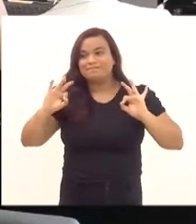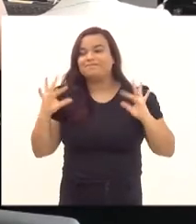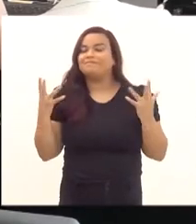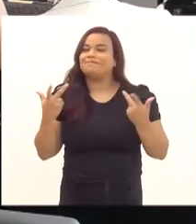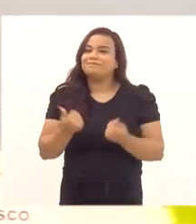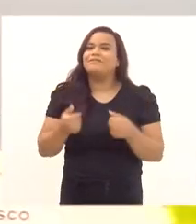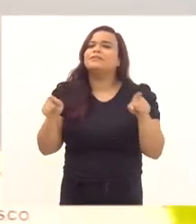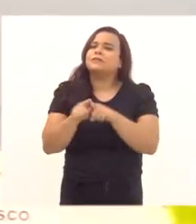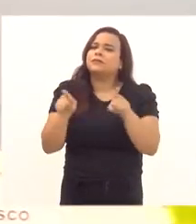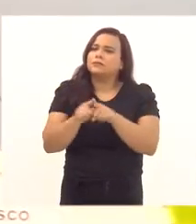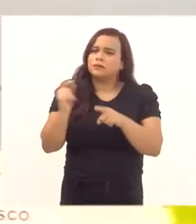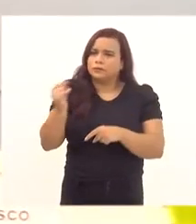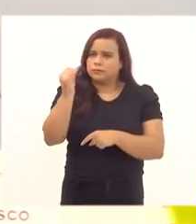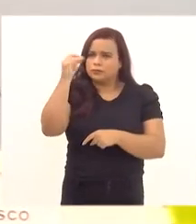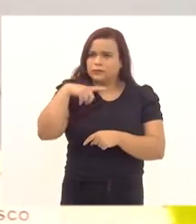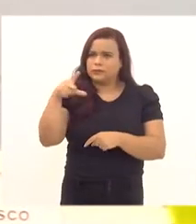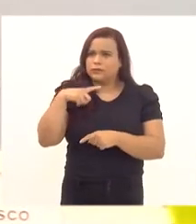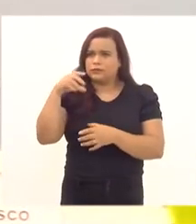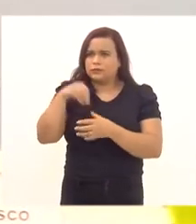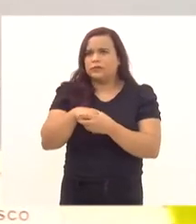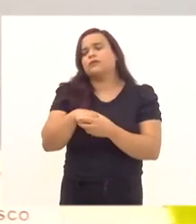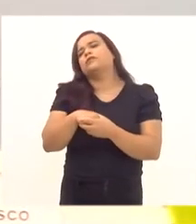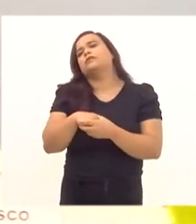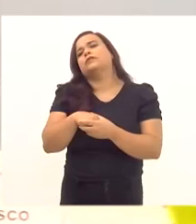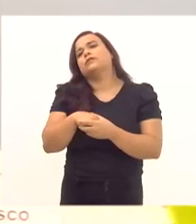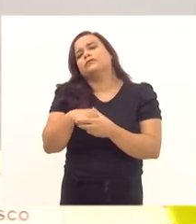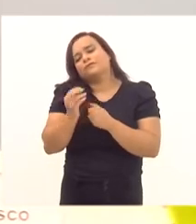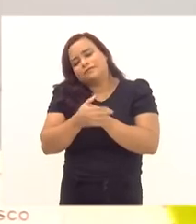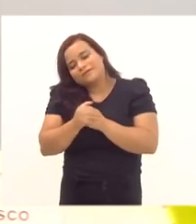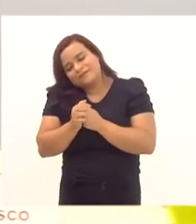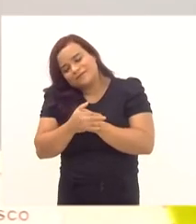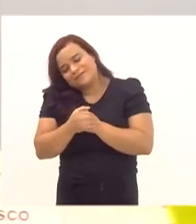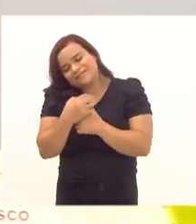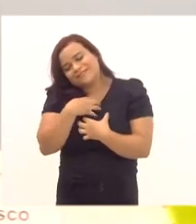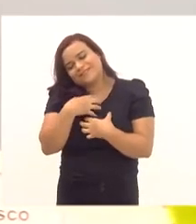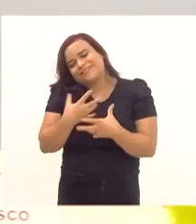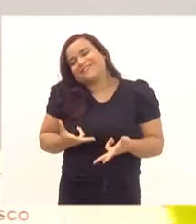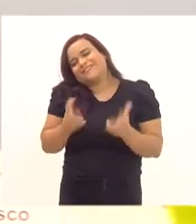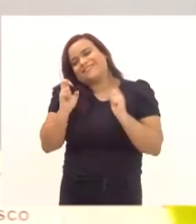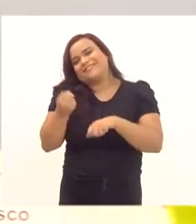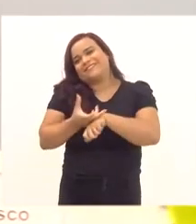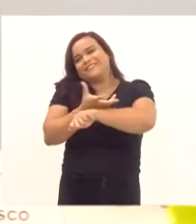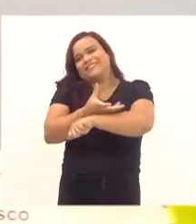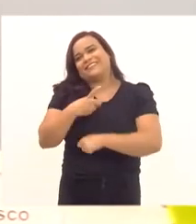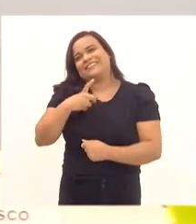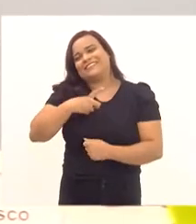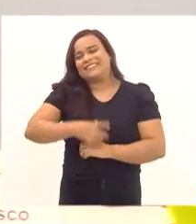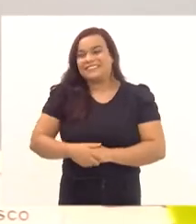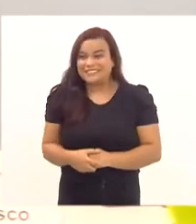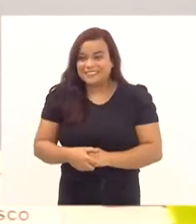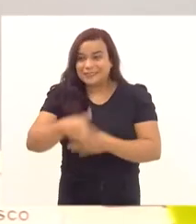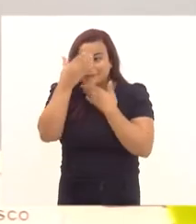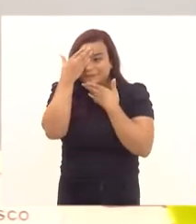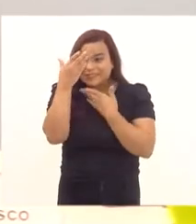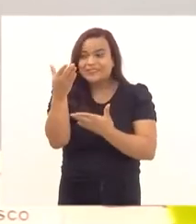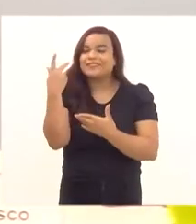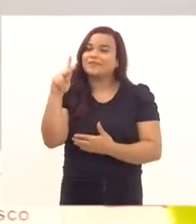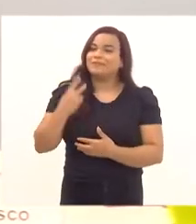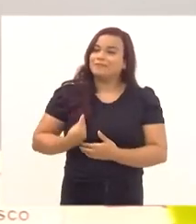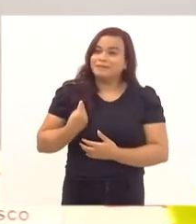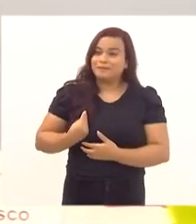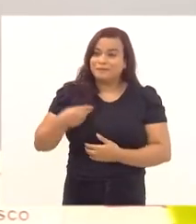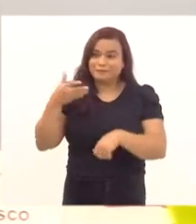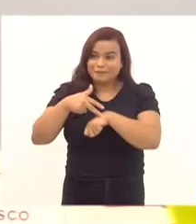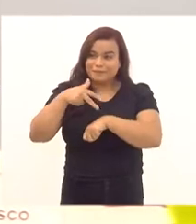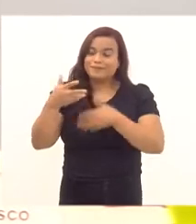muito permeada por uma grande afetividade muita emoção é muito obrigada pela sua presença